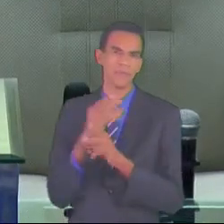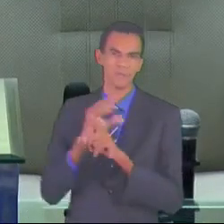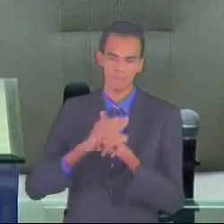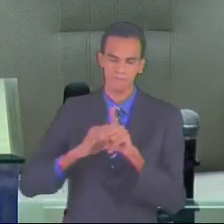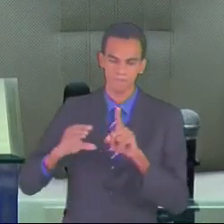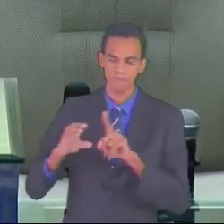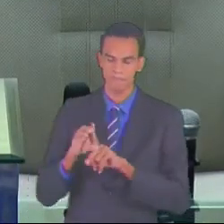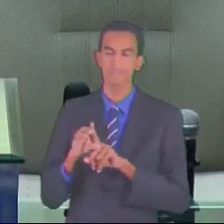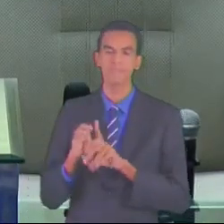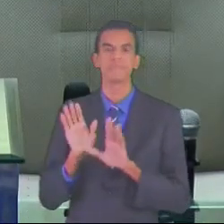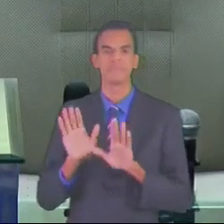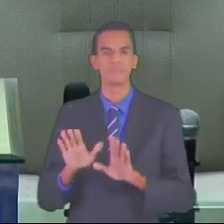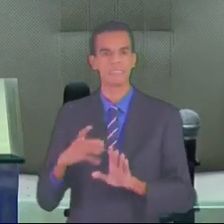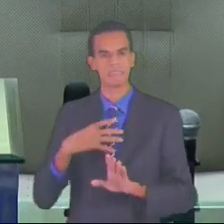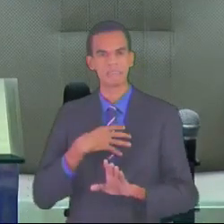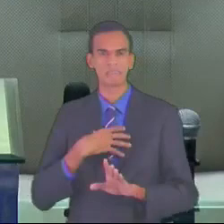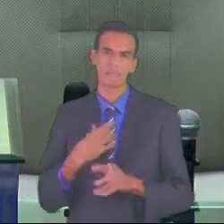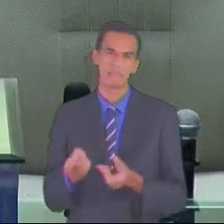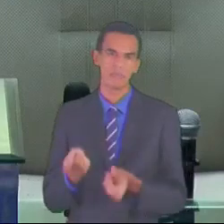acontece.